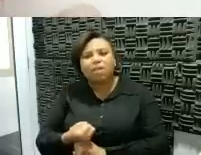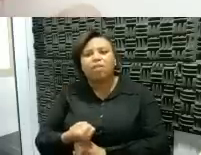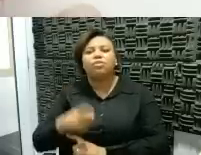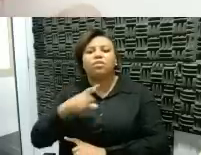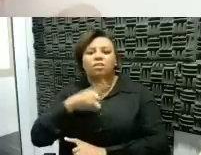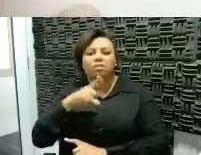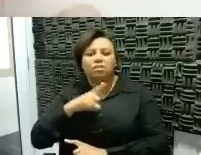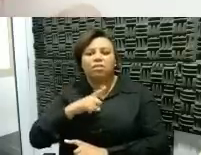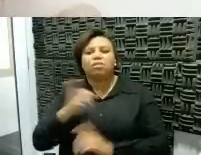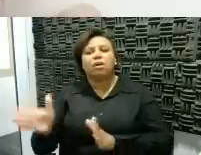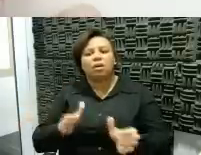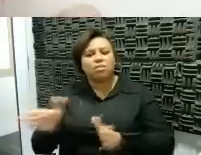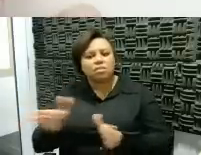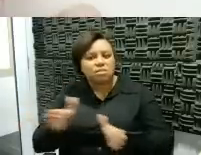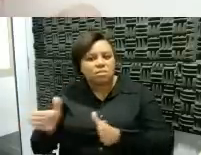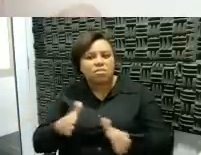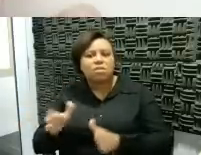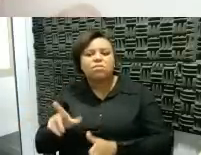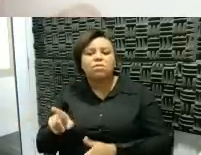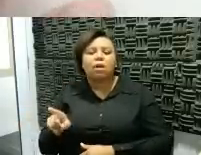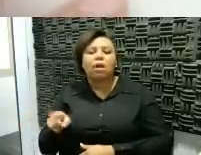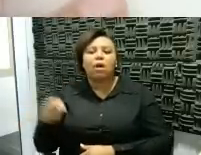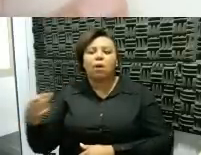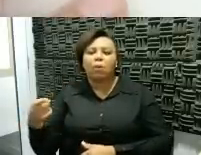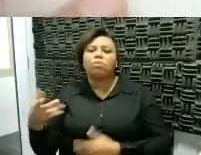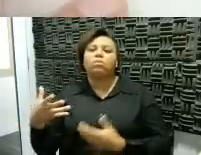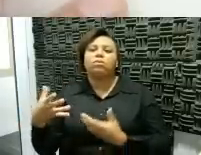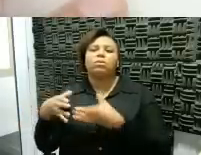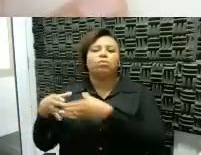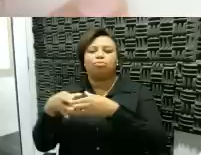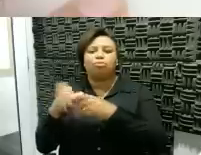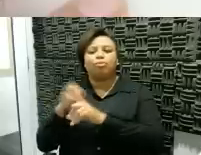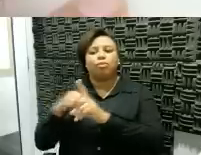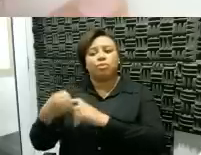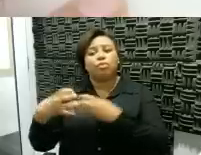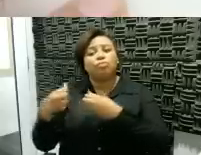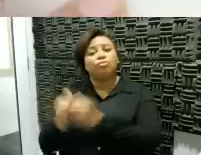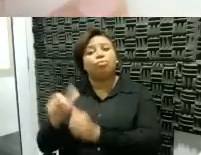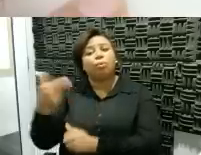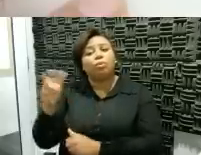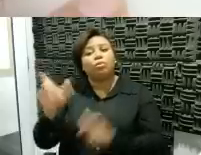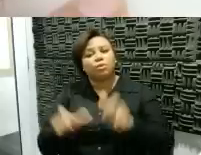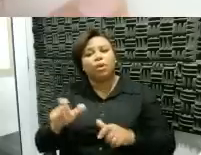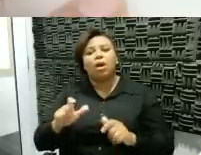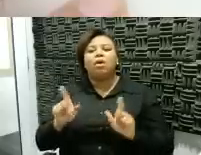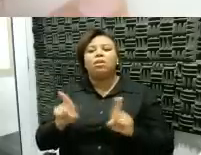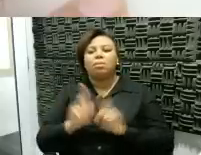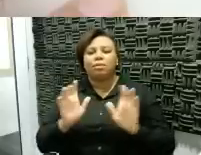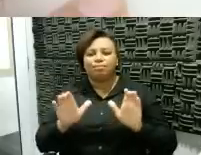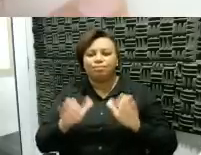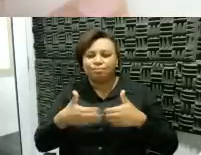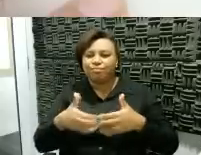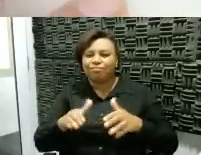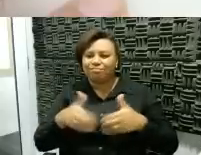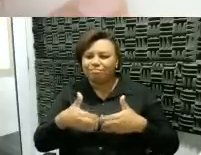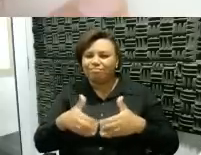eh outas as esferas social como as outras pessoas o autismo também né h o transtorno do espectro